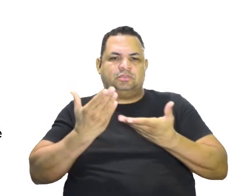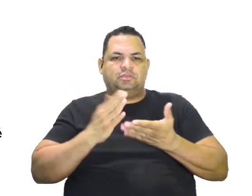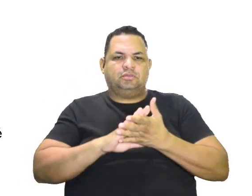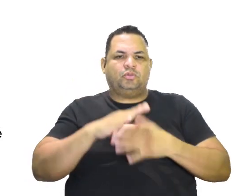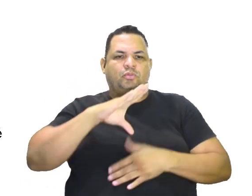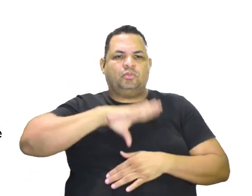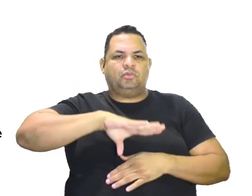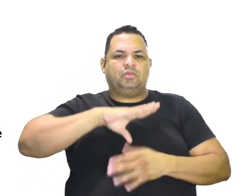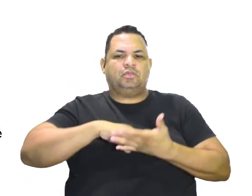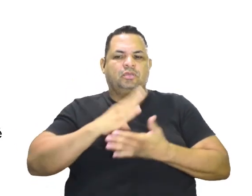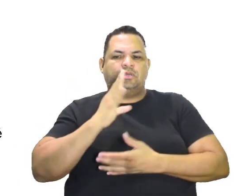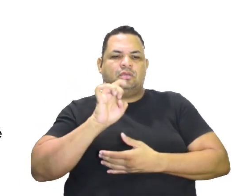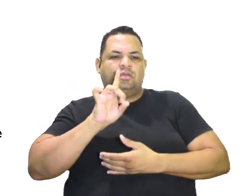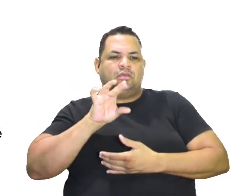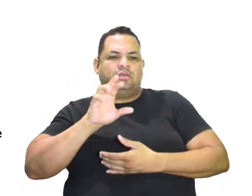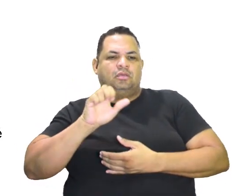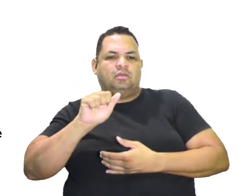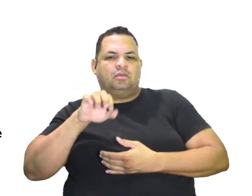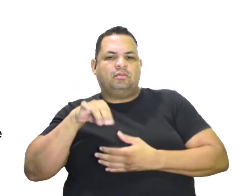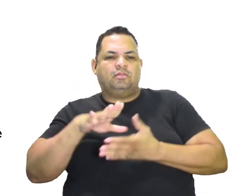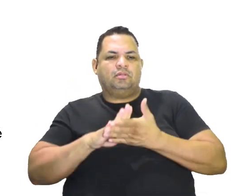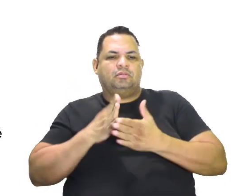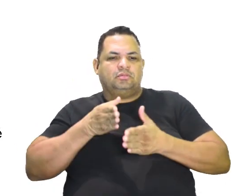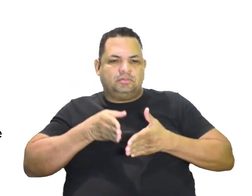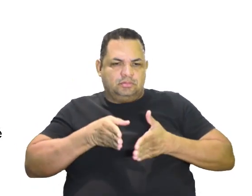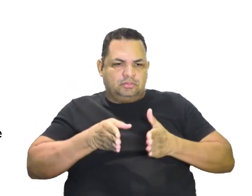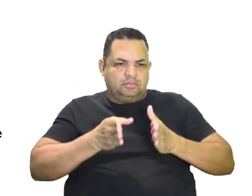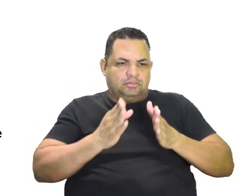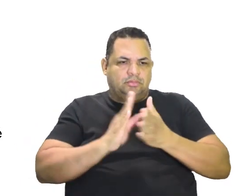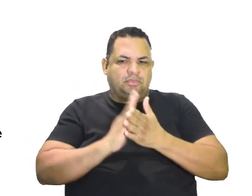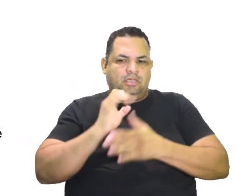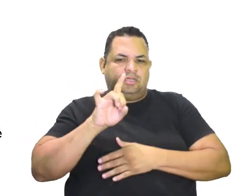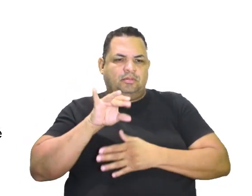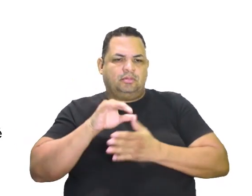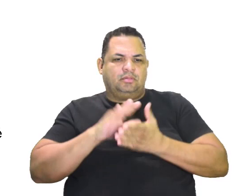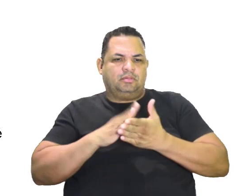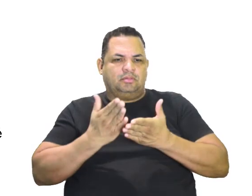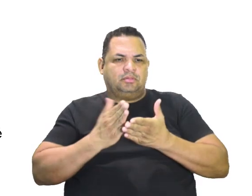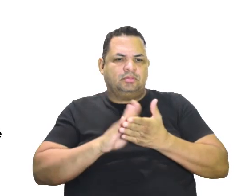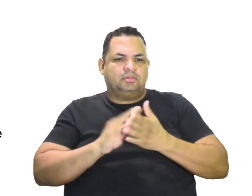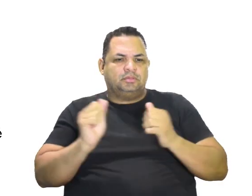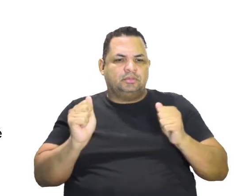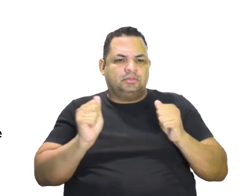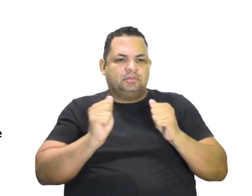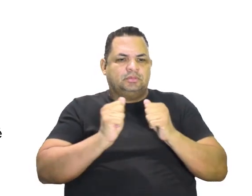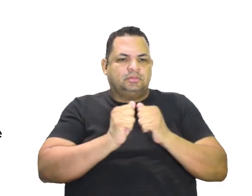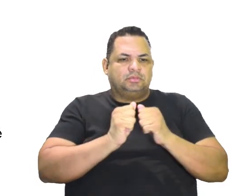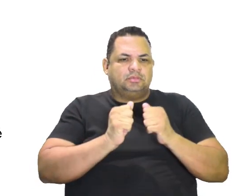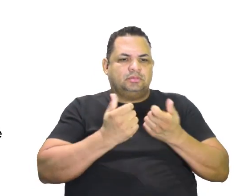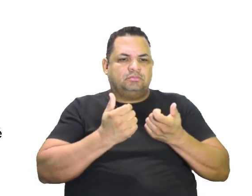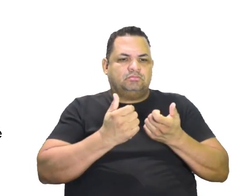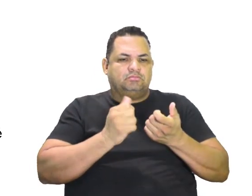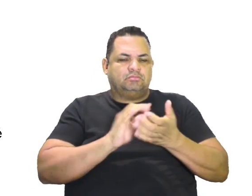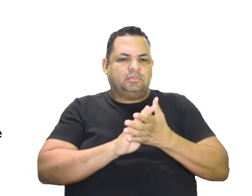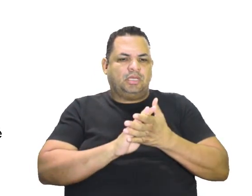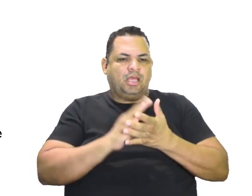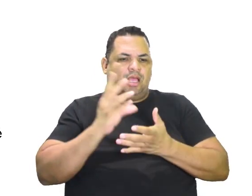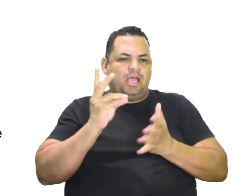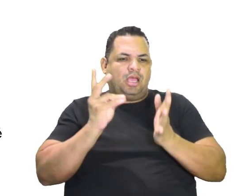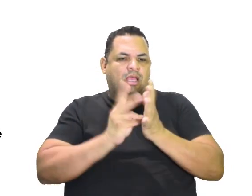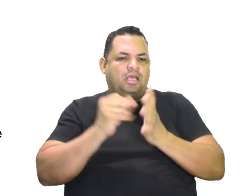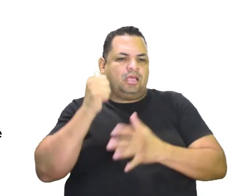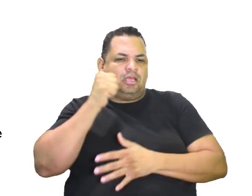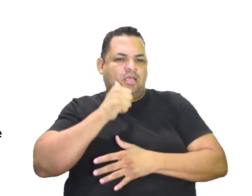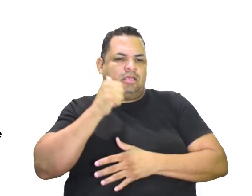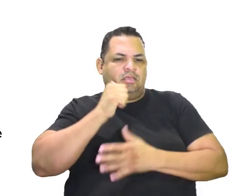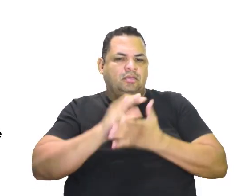mar e segue o navio. Caramuru leva em sua companhia apenas a Índia Paraguaçu.